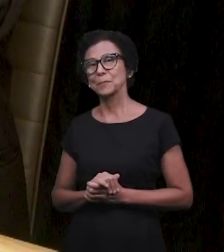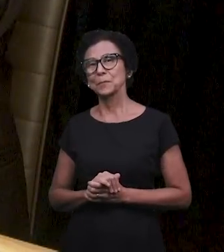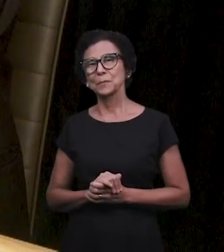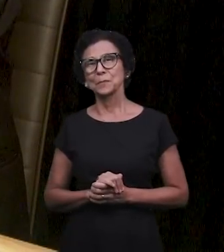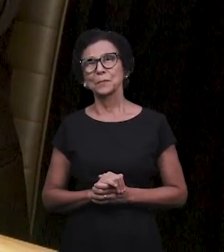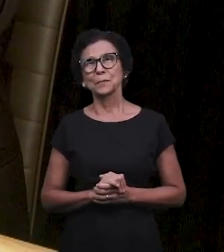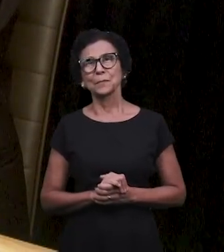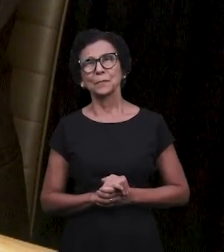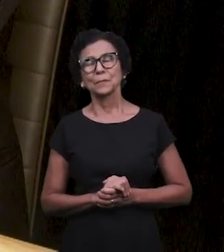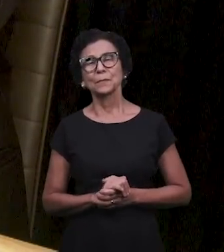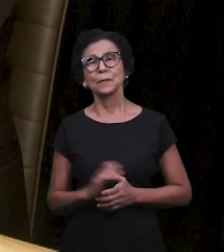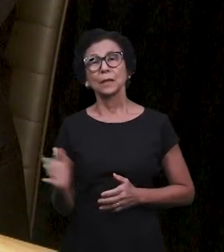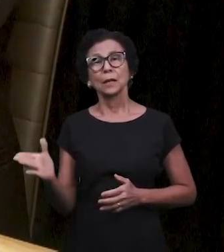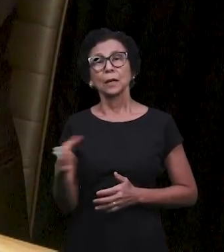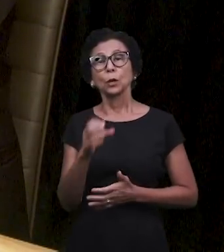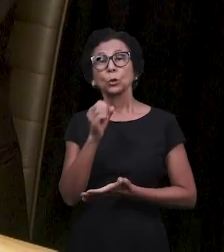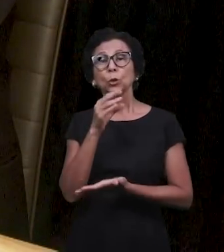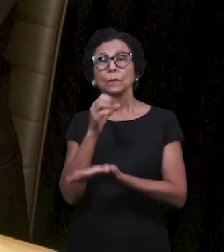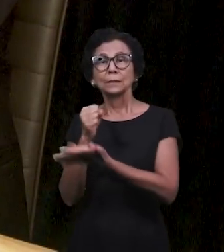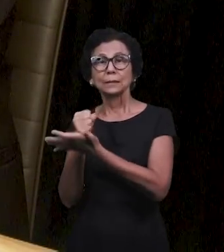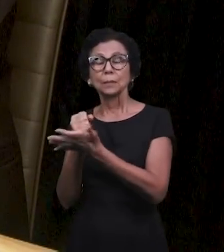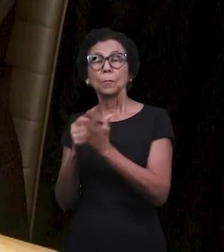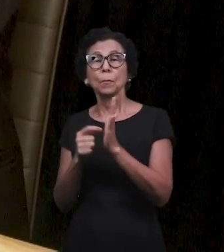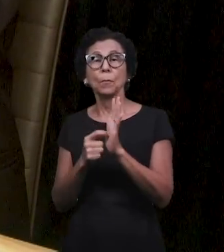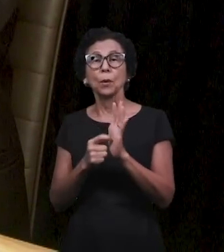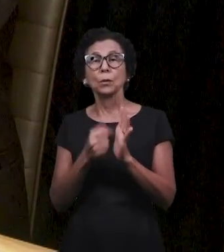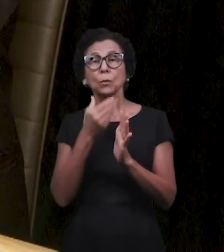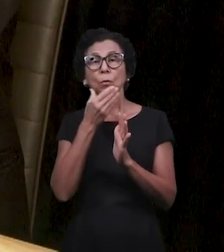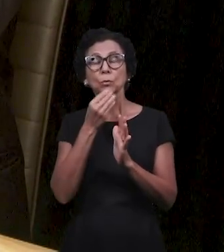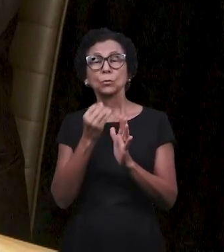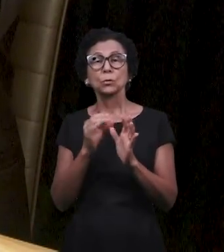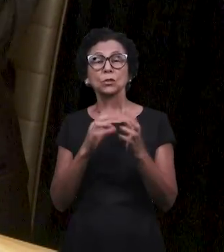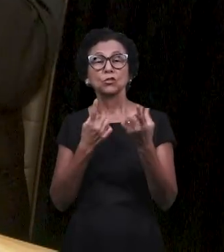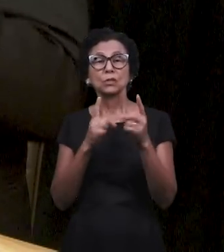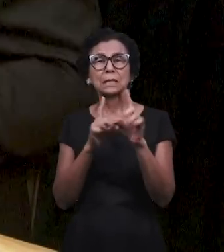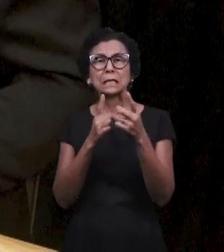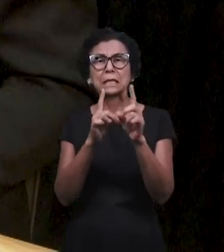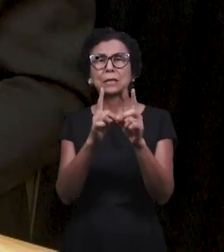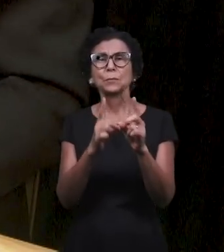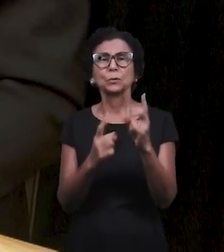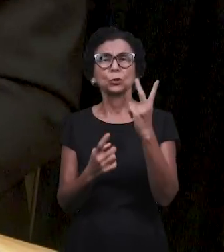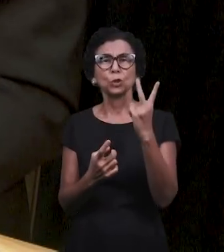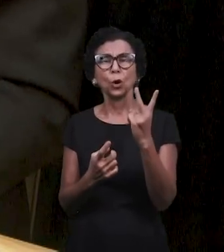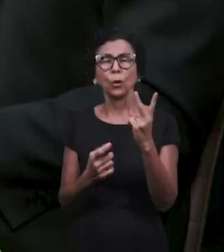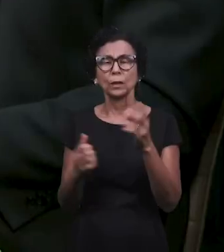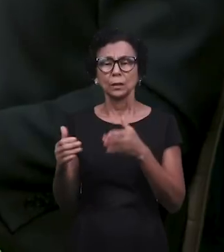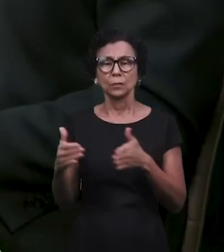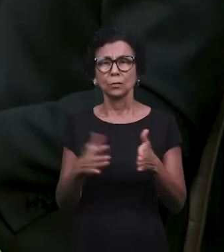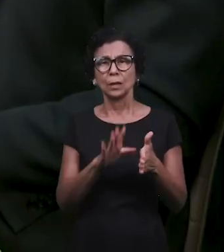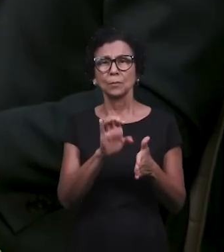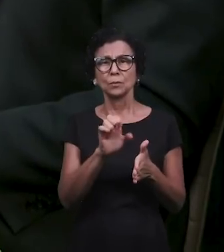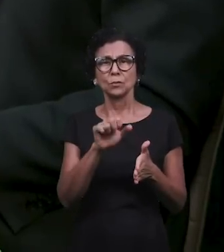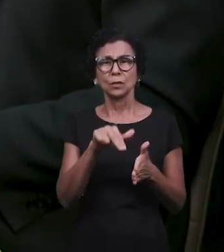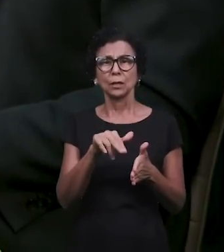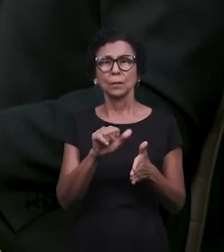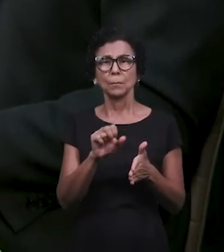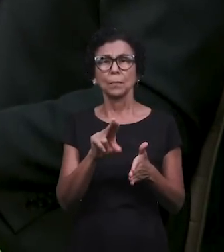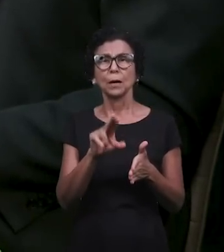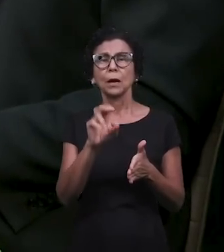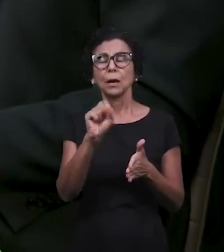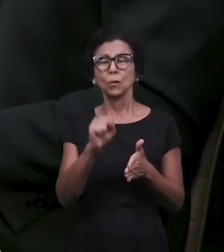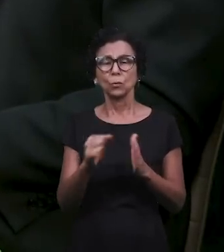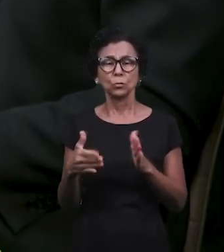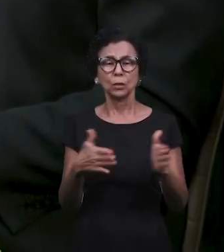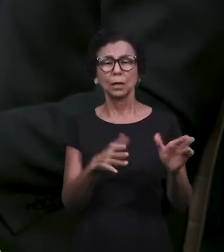Os discípulos ali no caminho de Emaús. Uhum. Você fica falando... Que palavras são estas que trocais de uma entre coisa vós? no passado. Porque